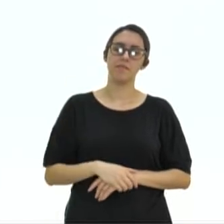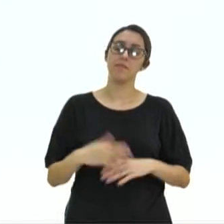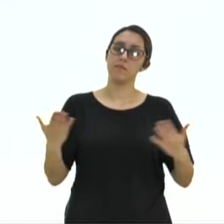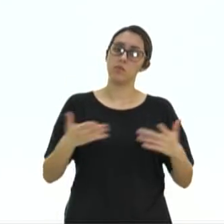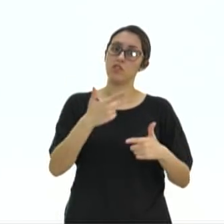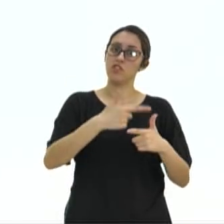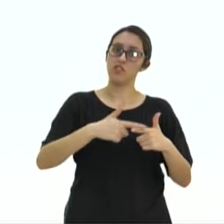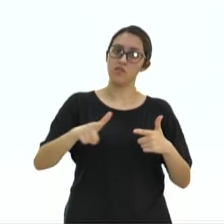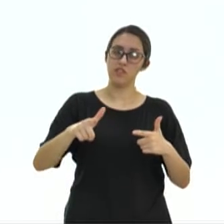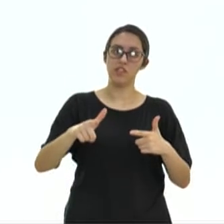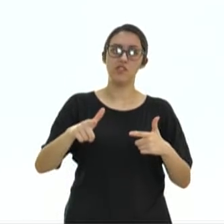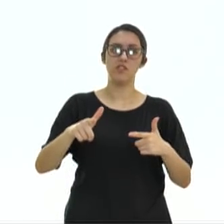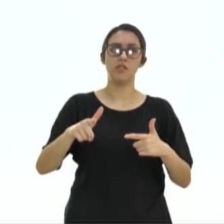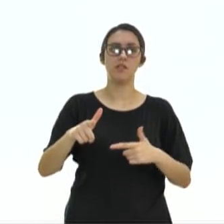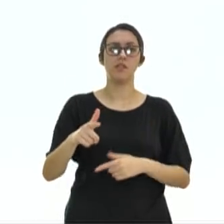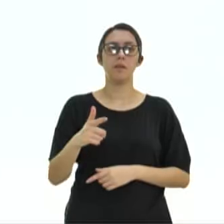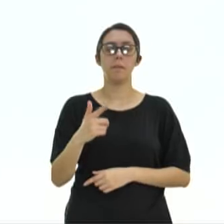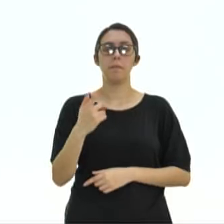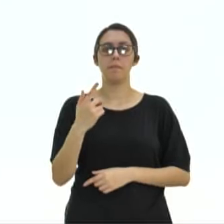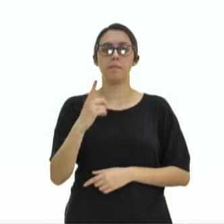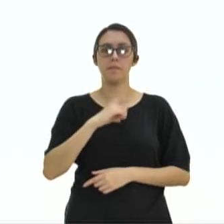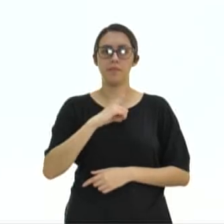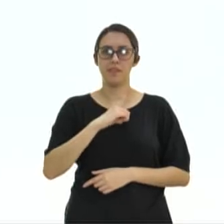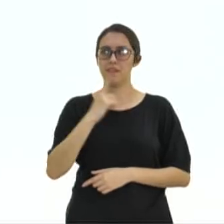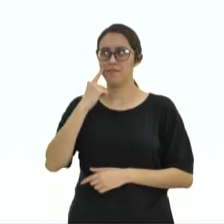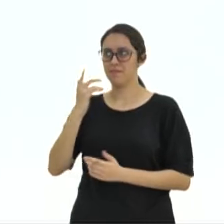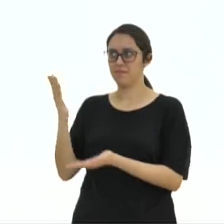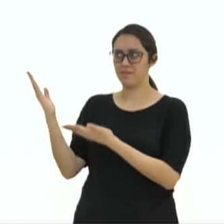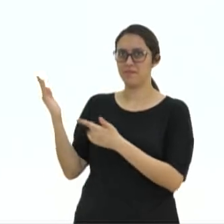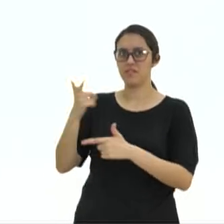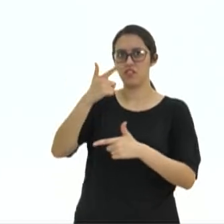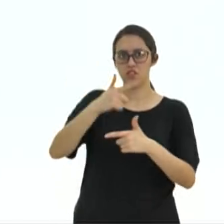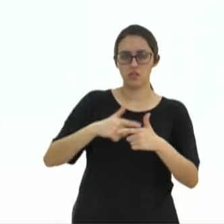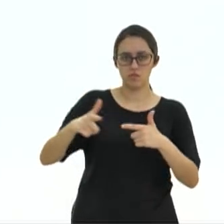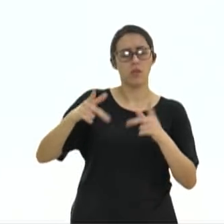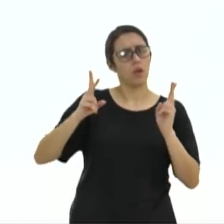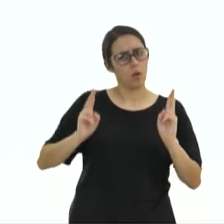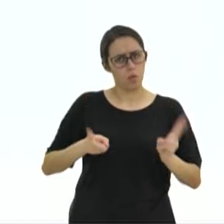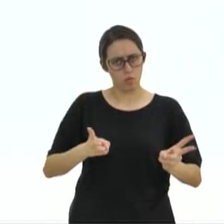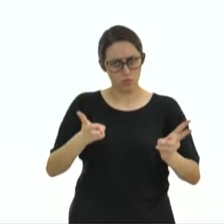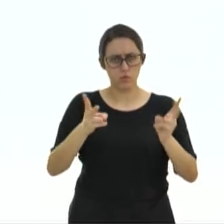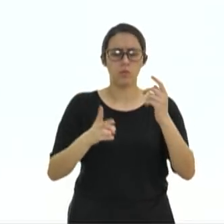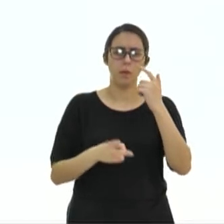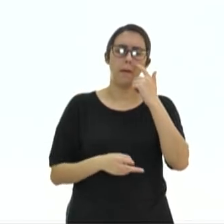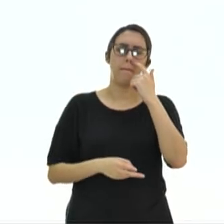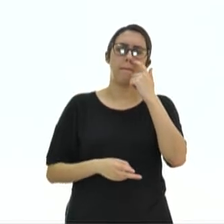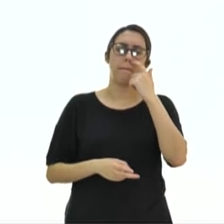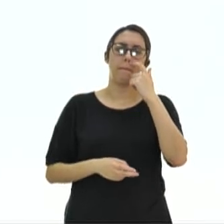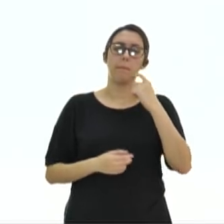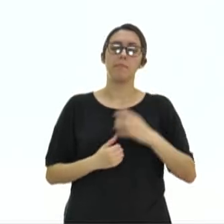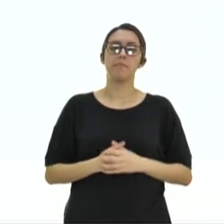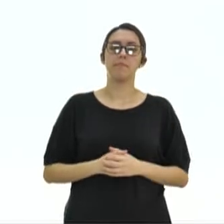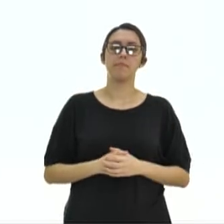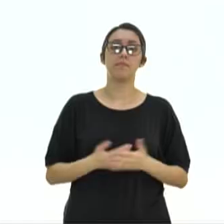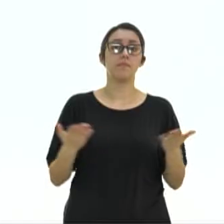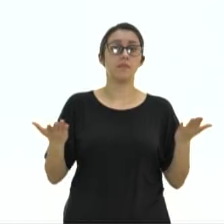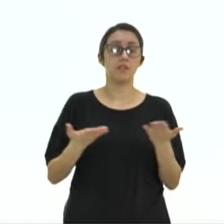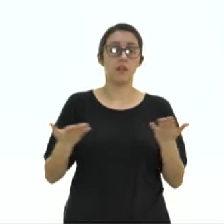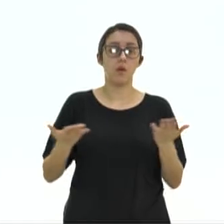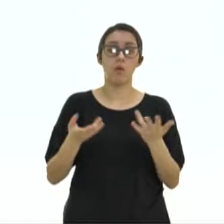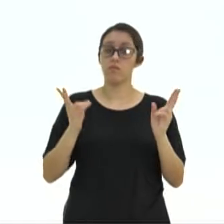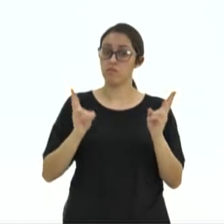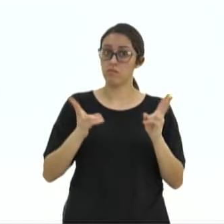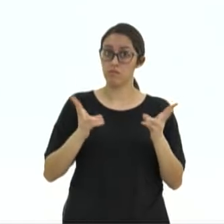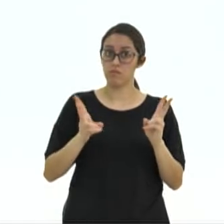por 2,5, eu fiz a conta aqui para vocês, eu continuei a conta. Como os dois têm a mesma vírgula,